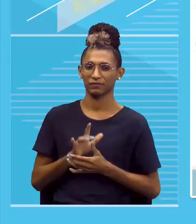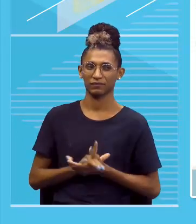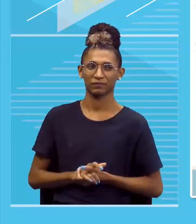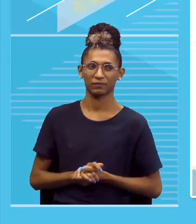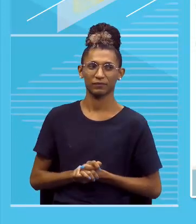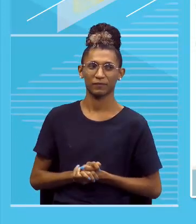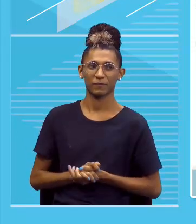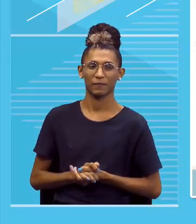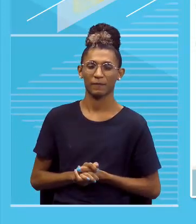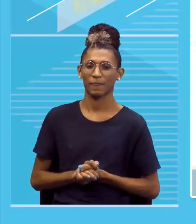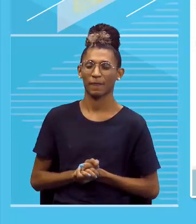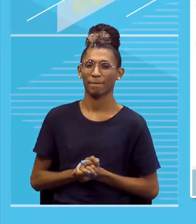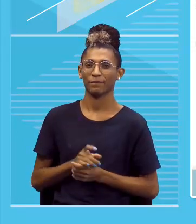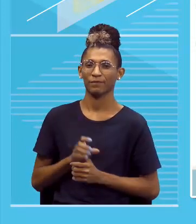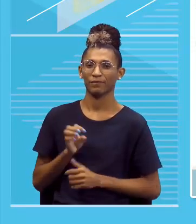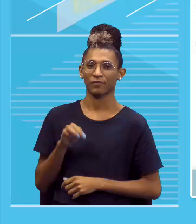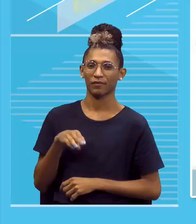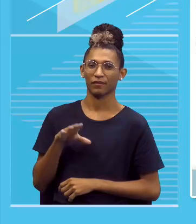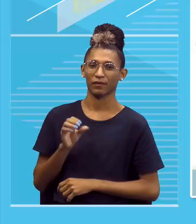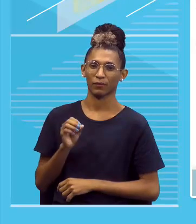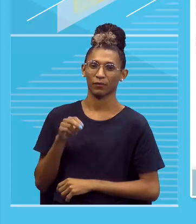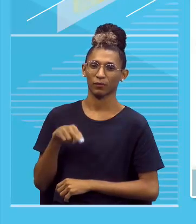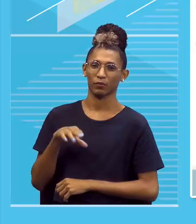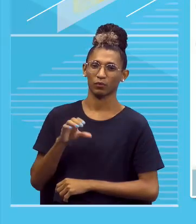que a monocultura